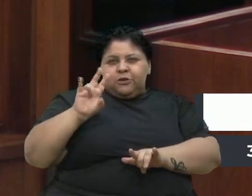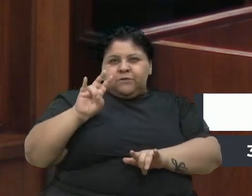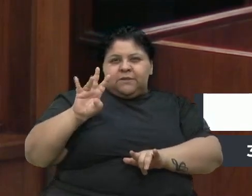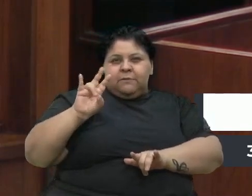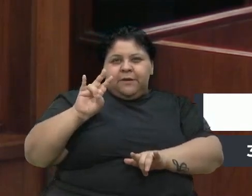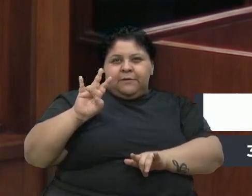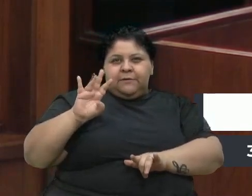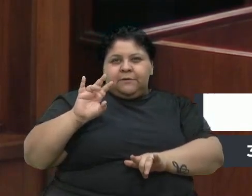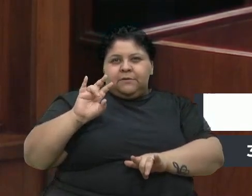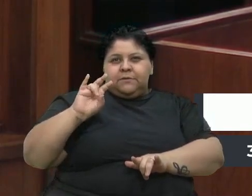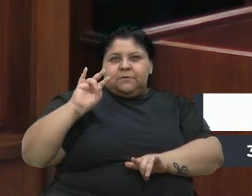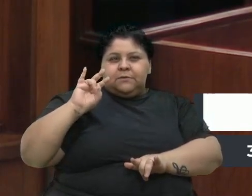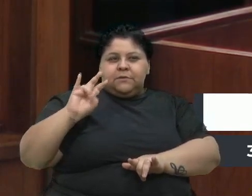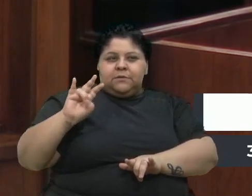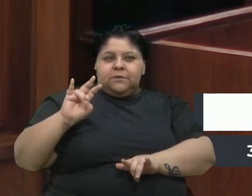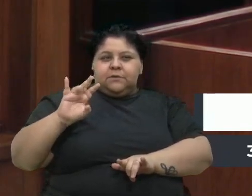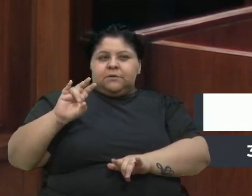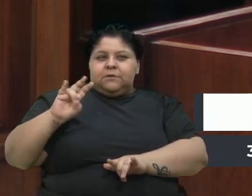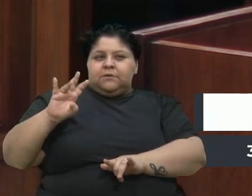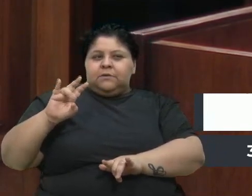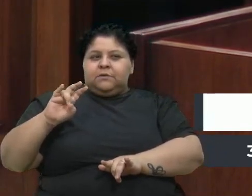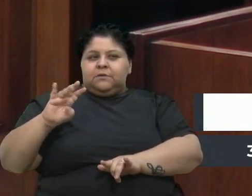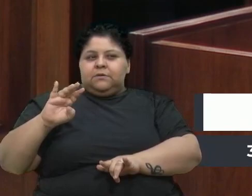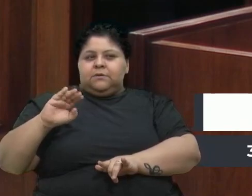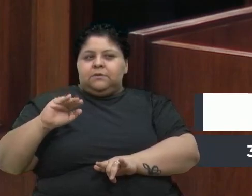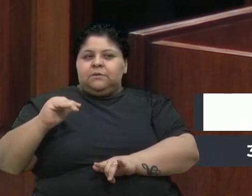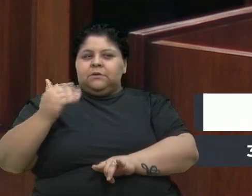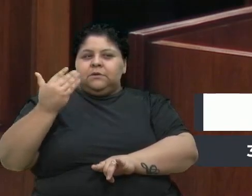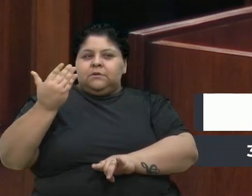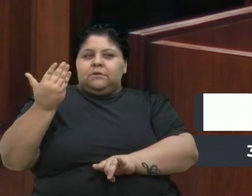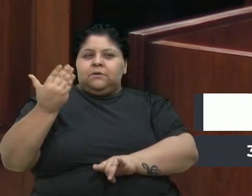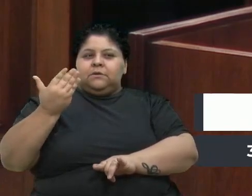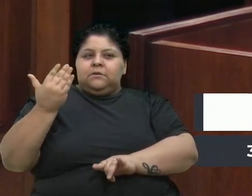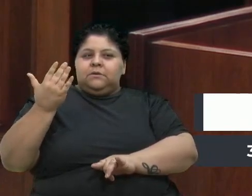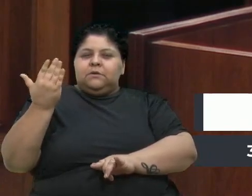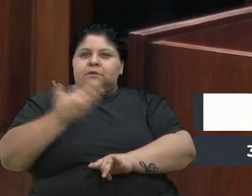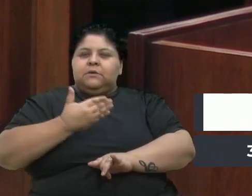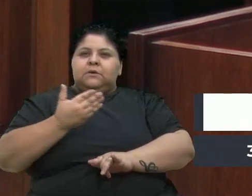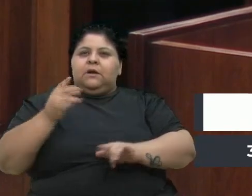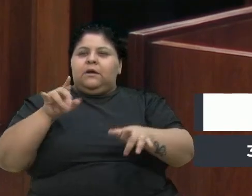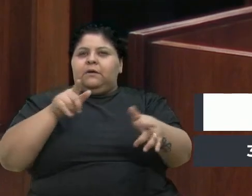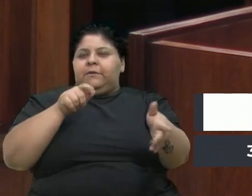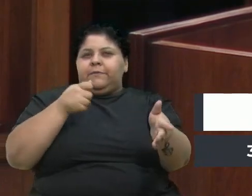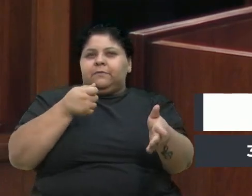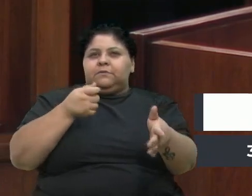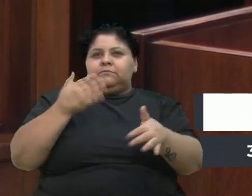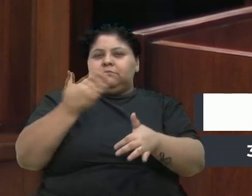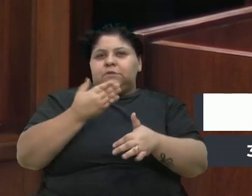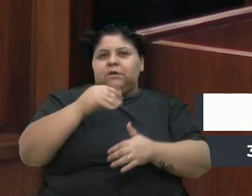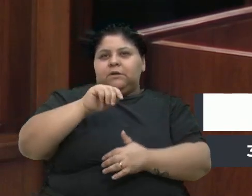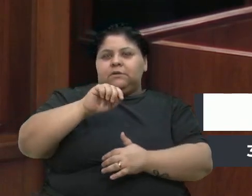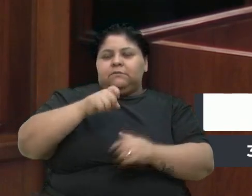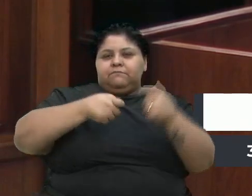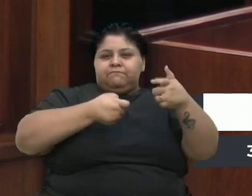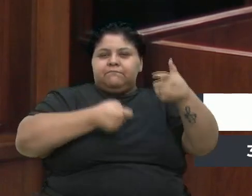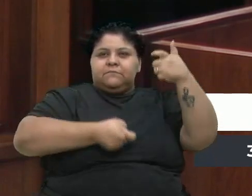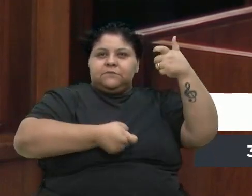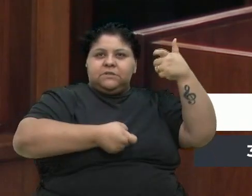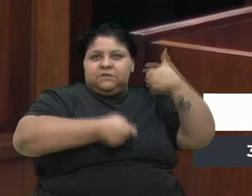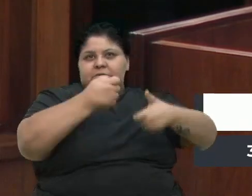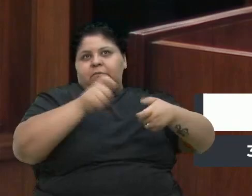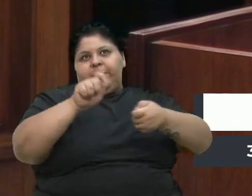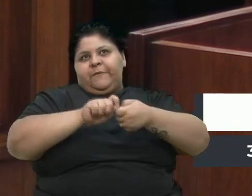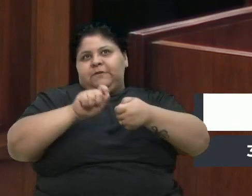Então, a iluminação pública e o vídeo monitoramento são 2 conquistas muito importantes que a gente precisa celebrar e que